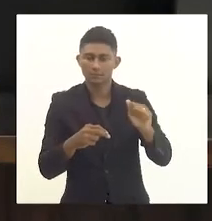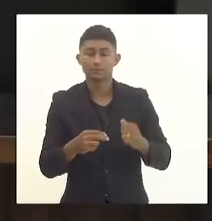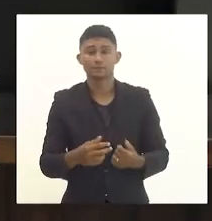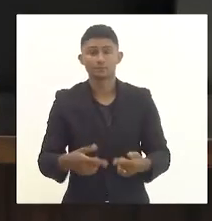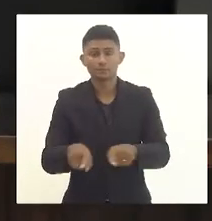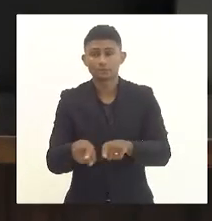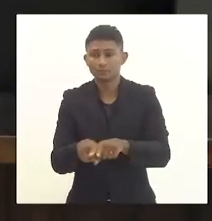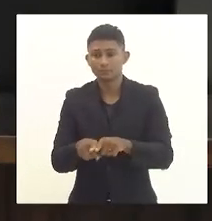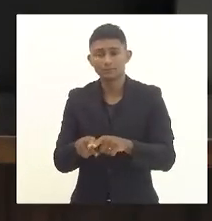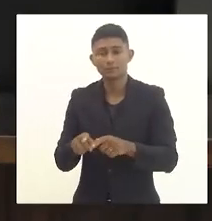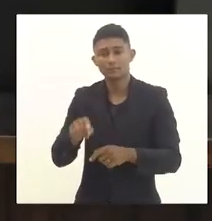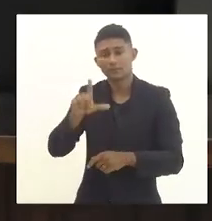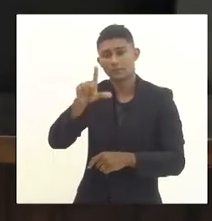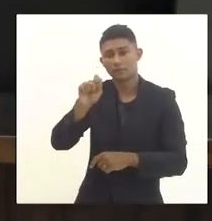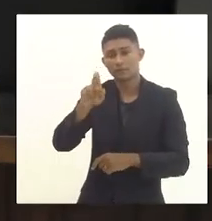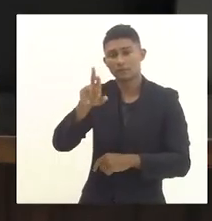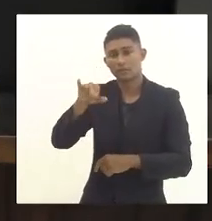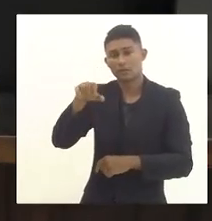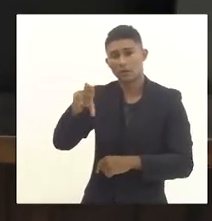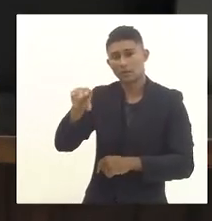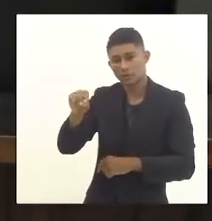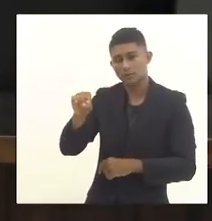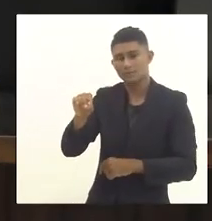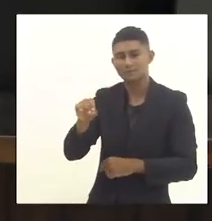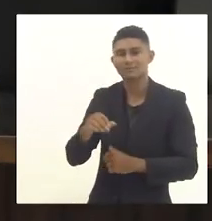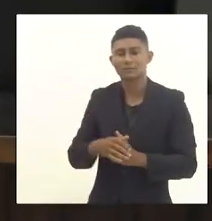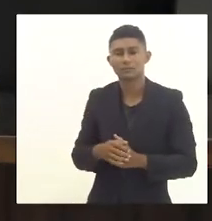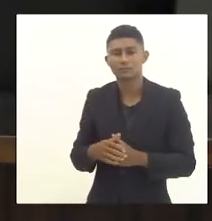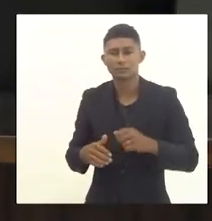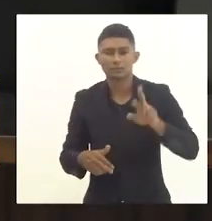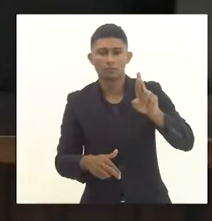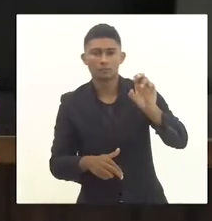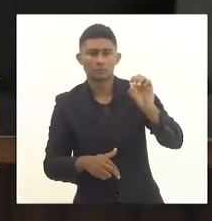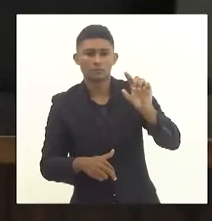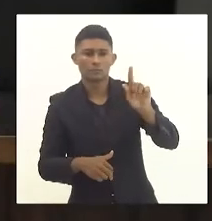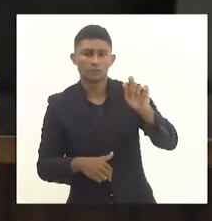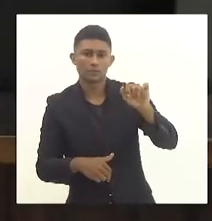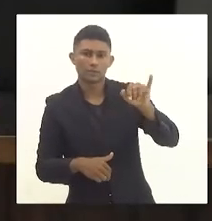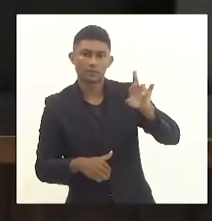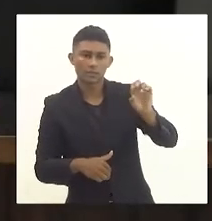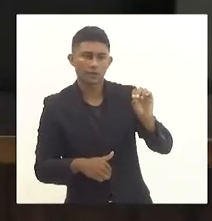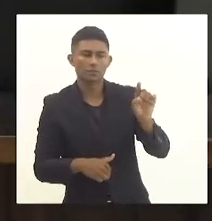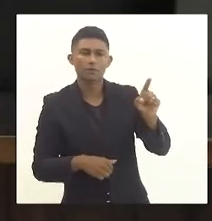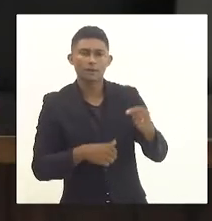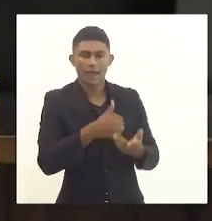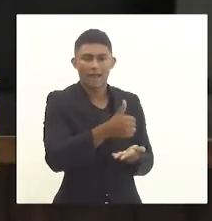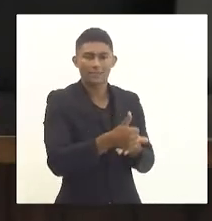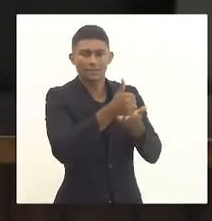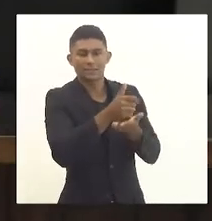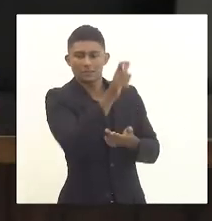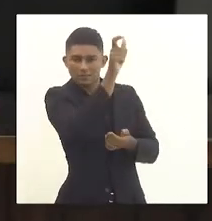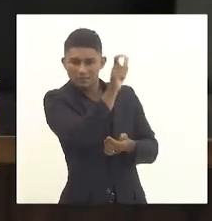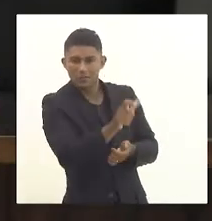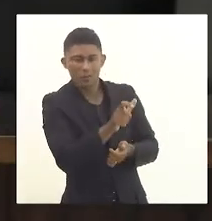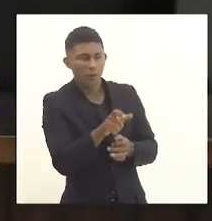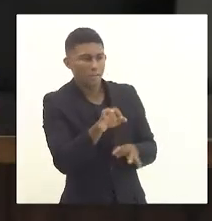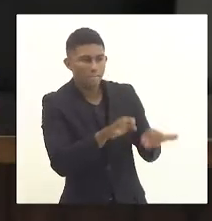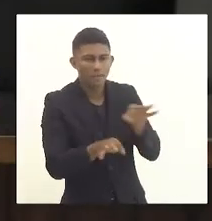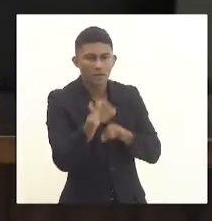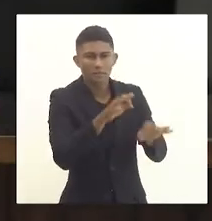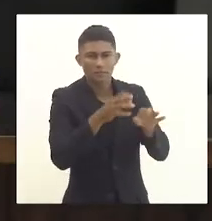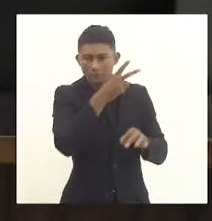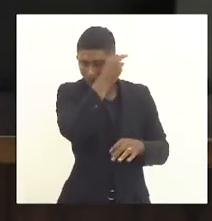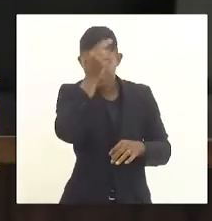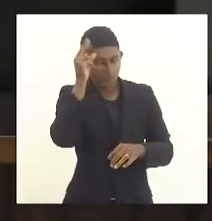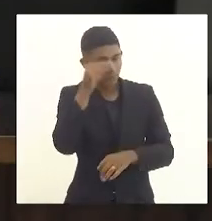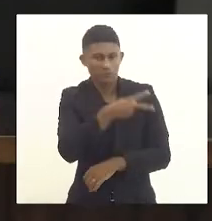e Trabalho de Nova Iguaçu. Rogério Abril, assessor da Prefeitura, assessor de Planejamento da Prefeitura de Arraial